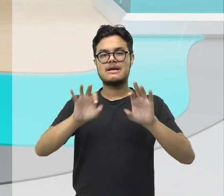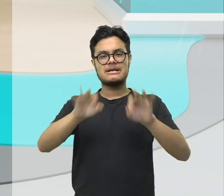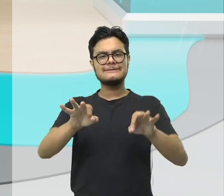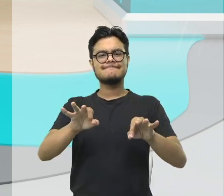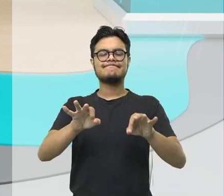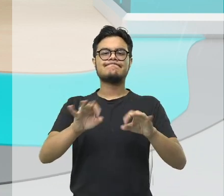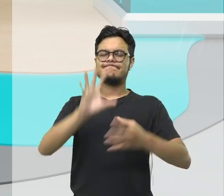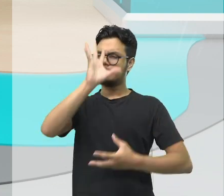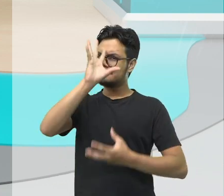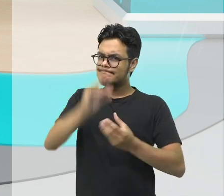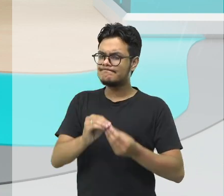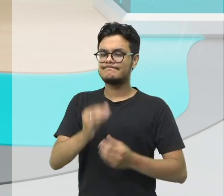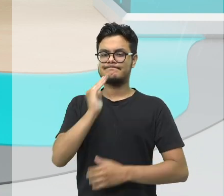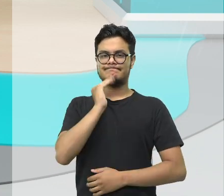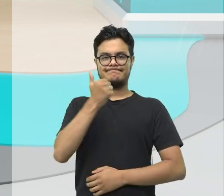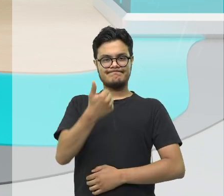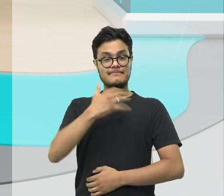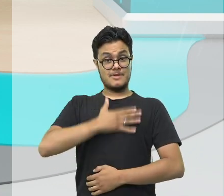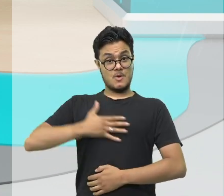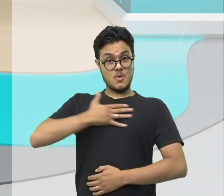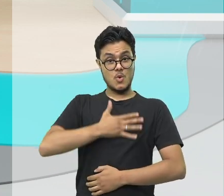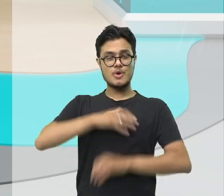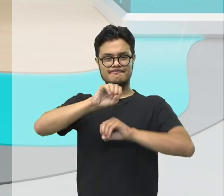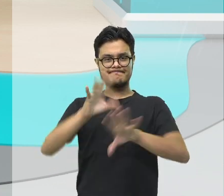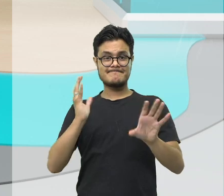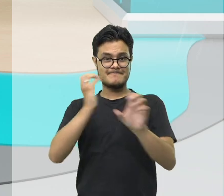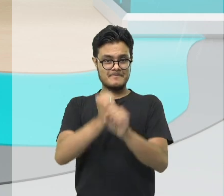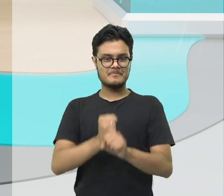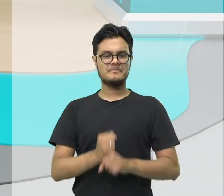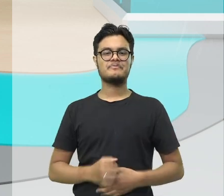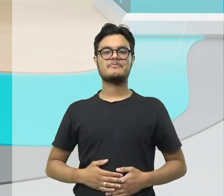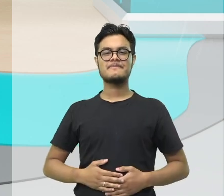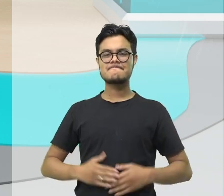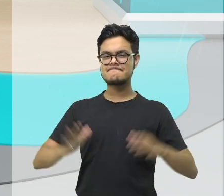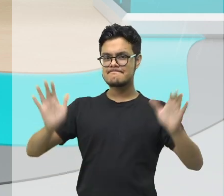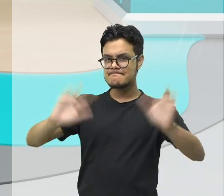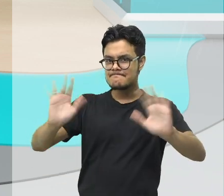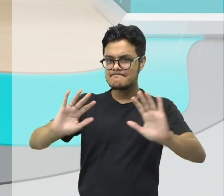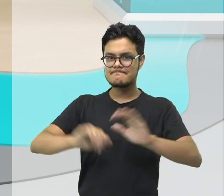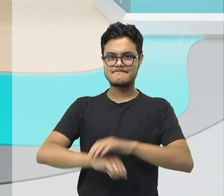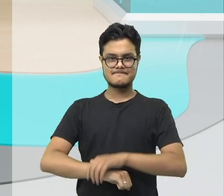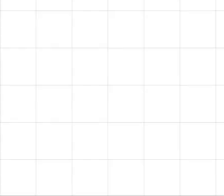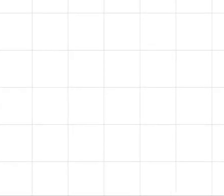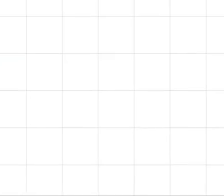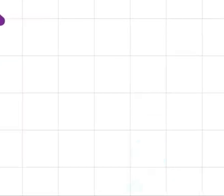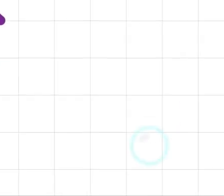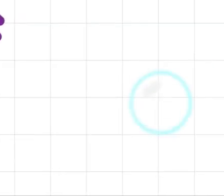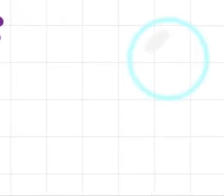tenham entendido e gostado da nossa revisão. A gente fica por aqui.